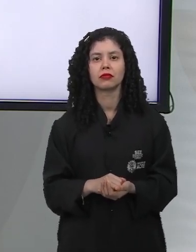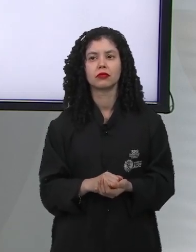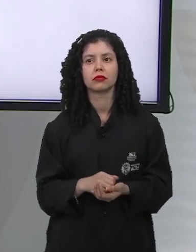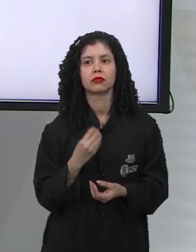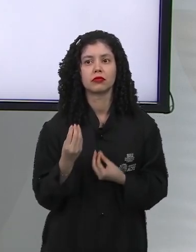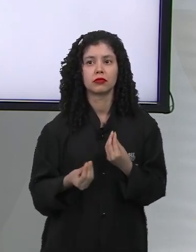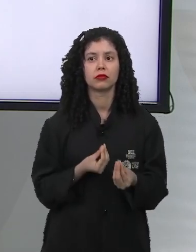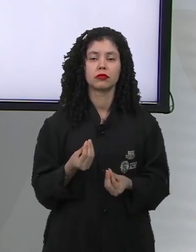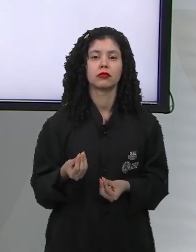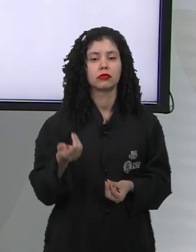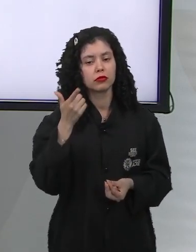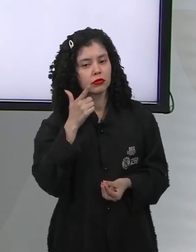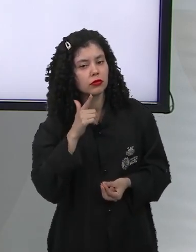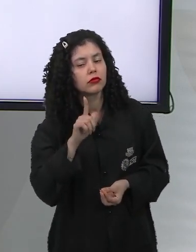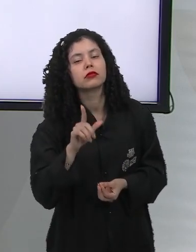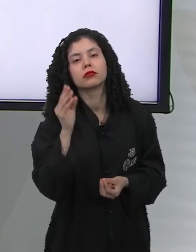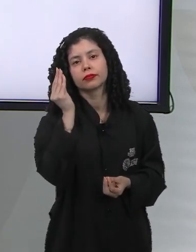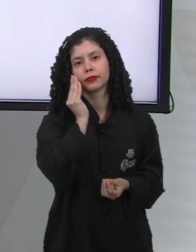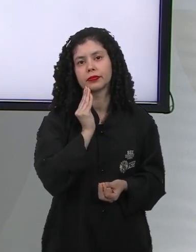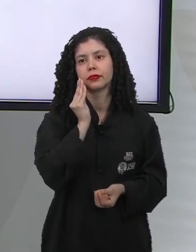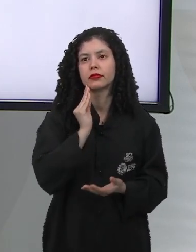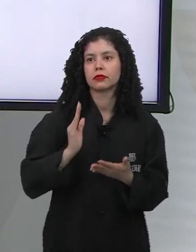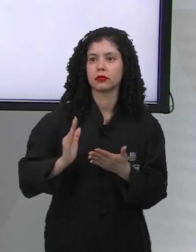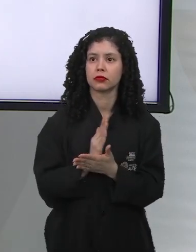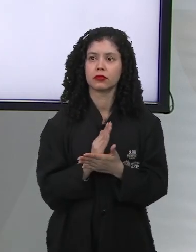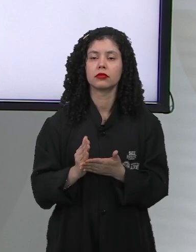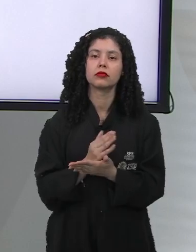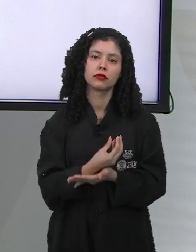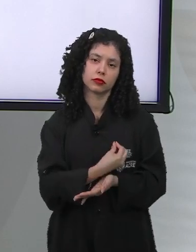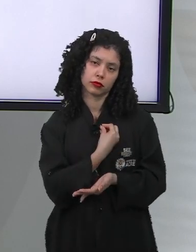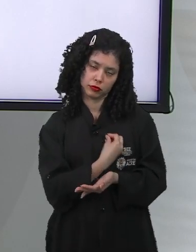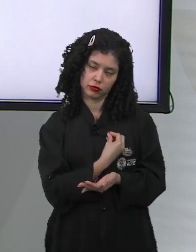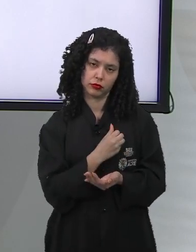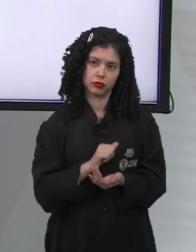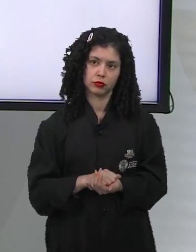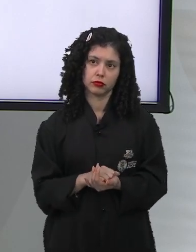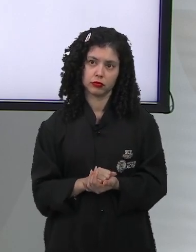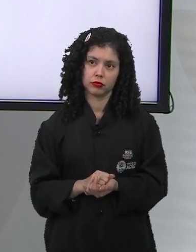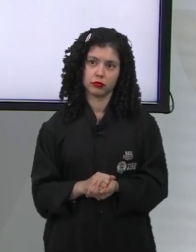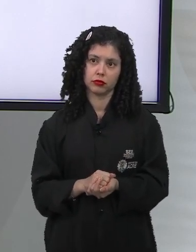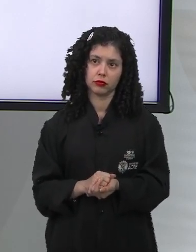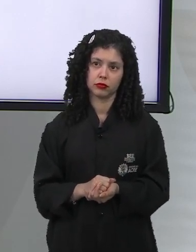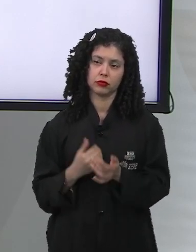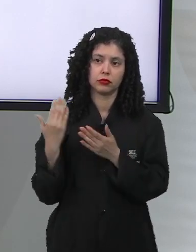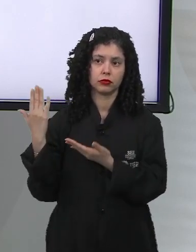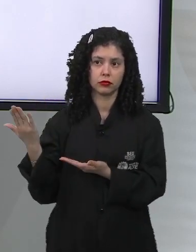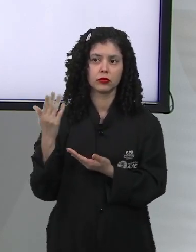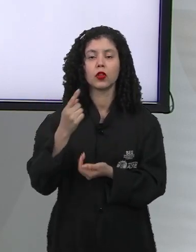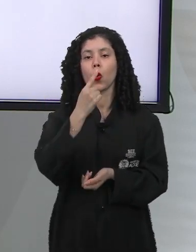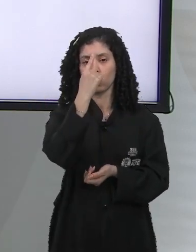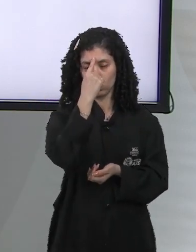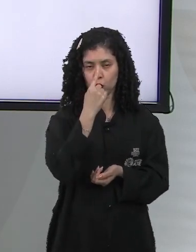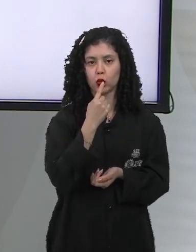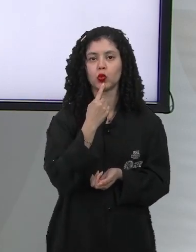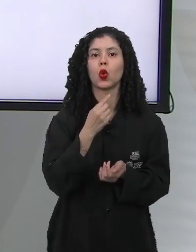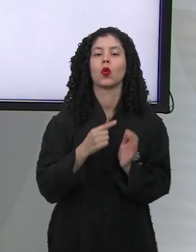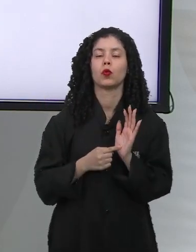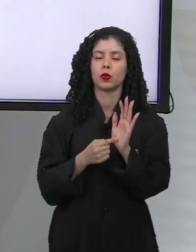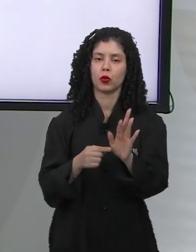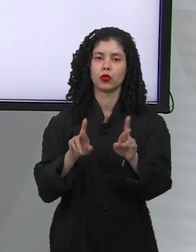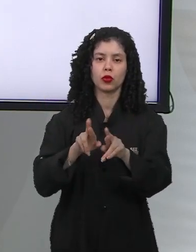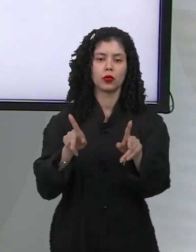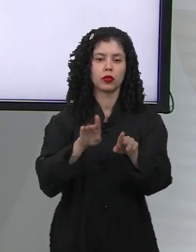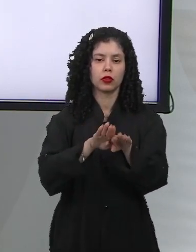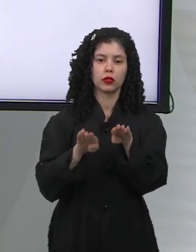modos de conseguir tentar ter algo na vida. E no caso aqui dessa charge, ela retrata bem essa